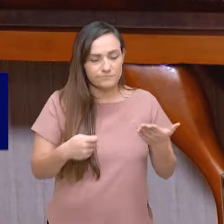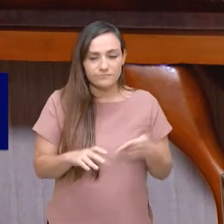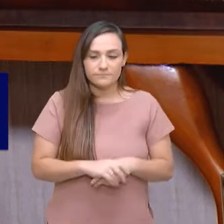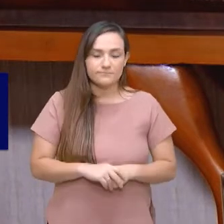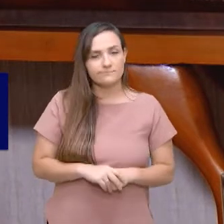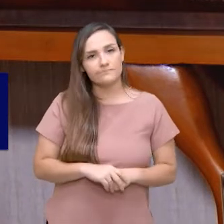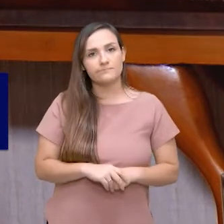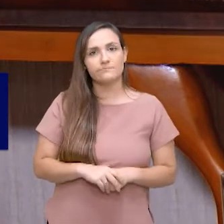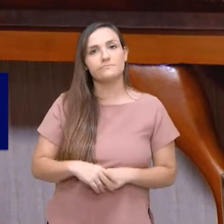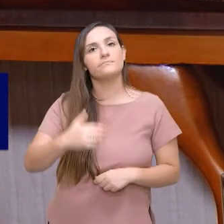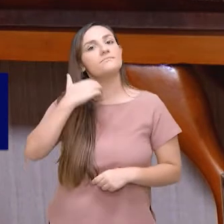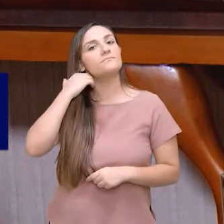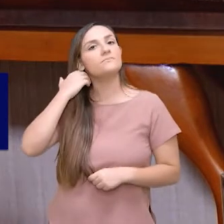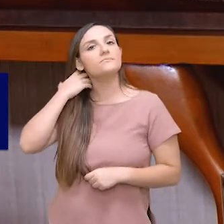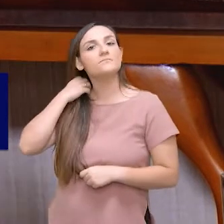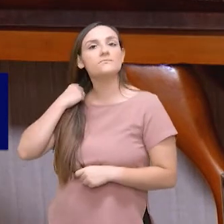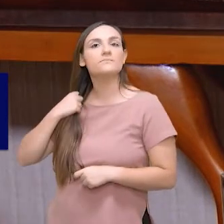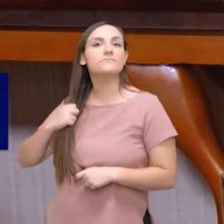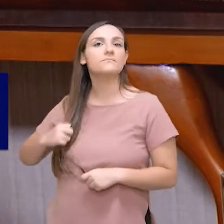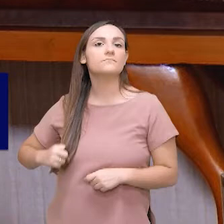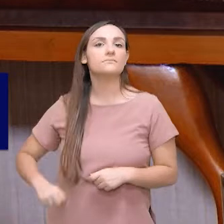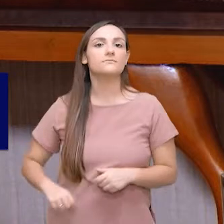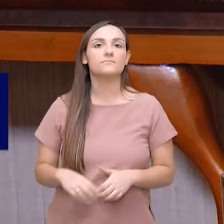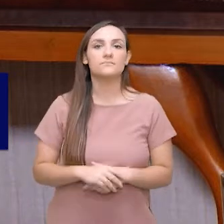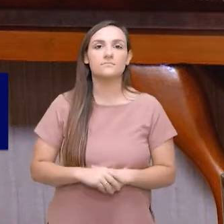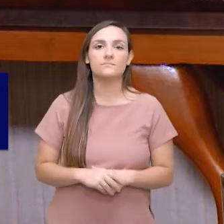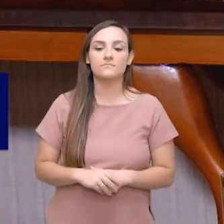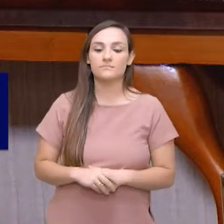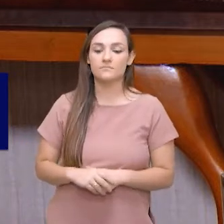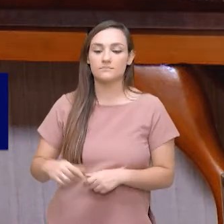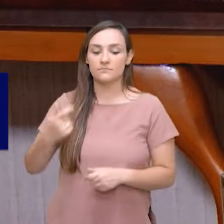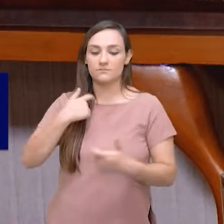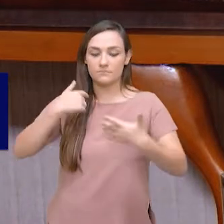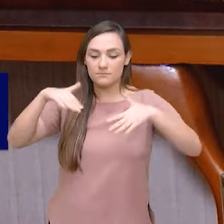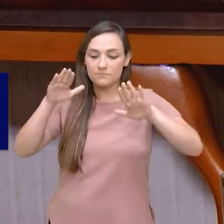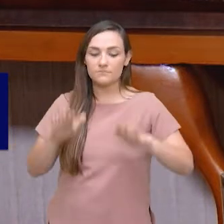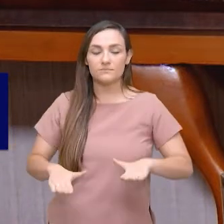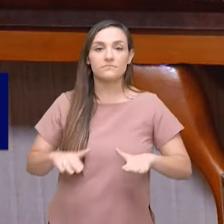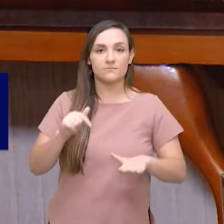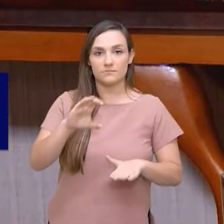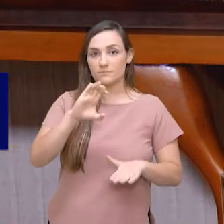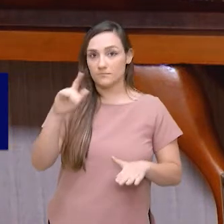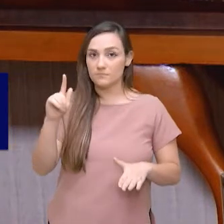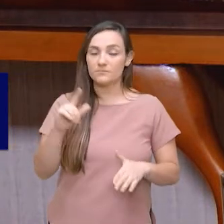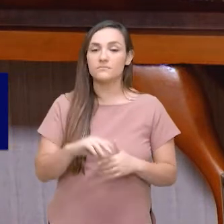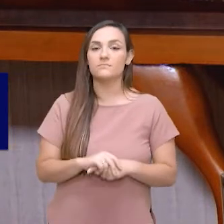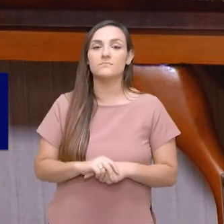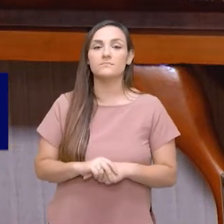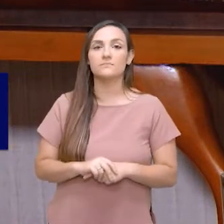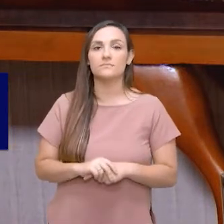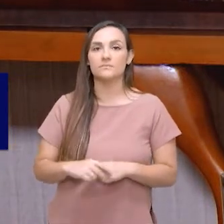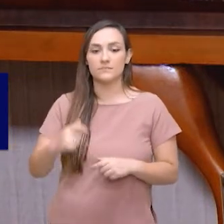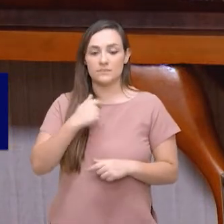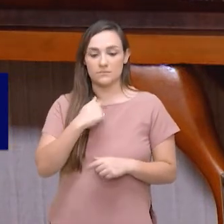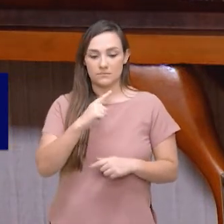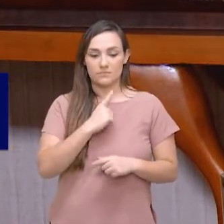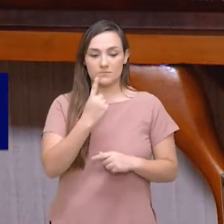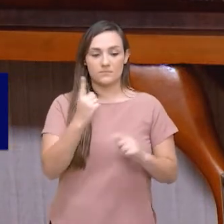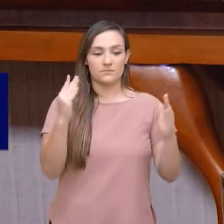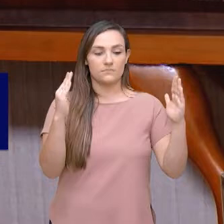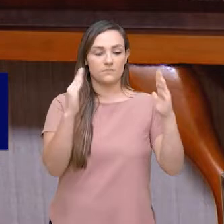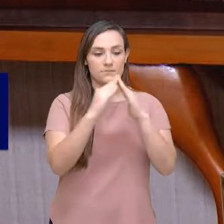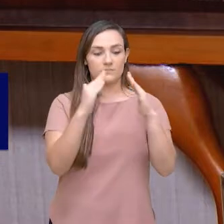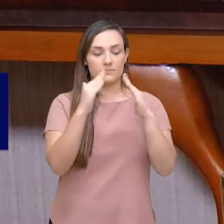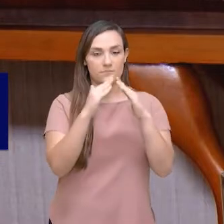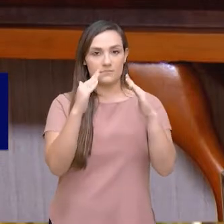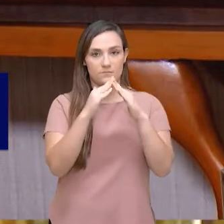E quando eu me fixei definitivamente aqui em Campo Grande, eu tinha uma casa que